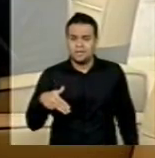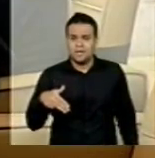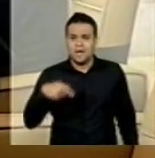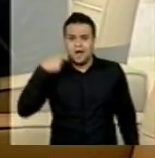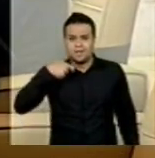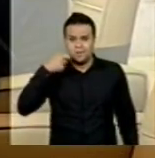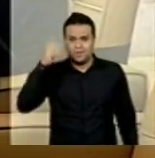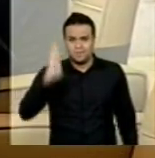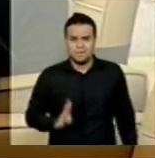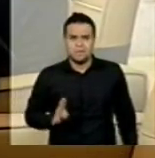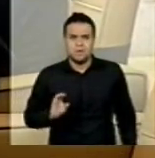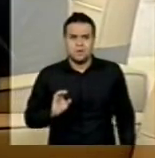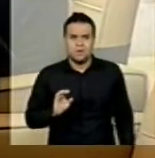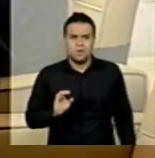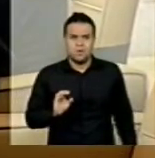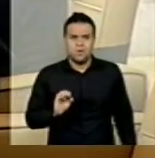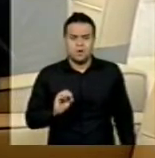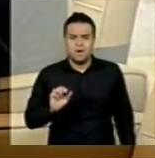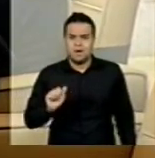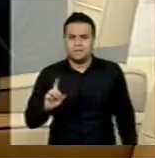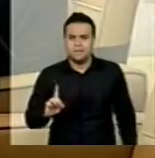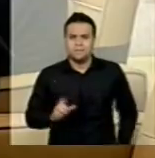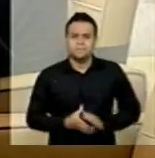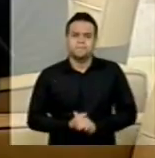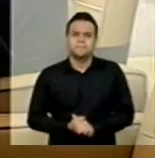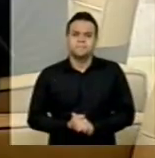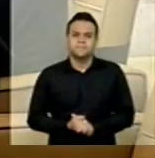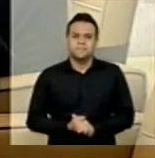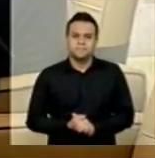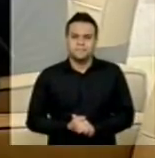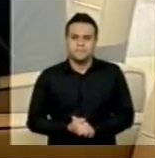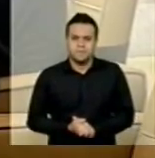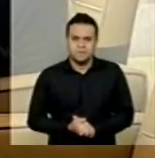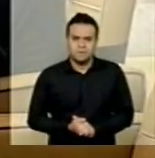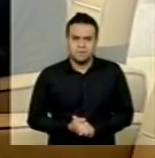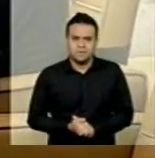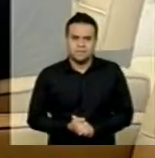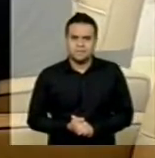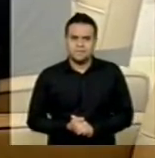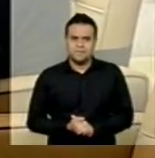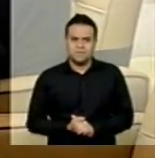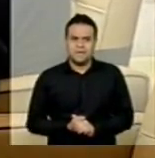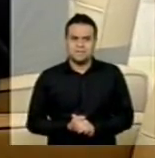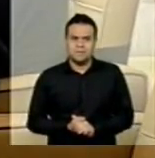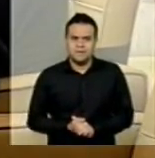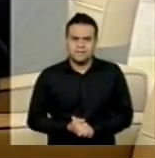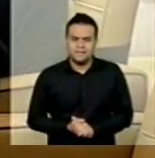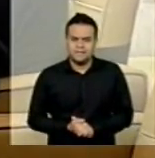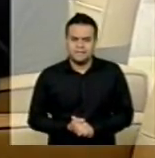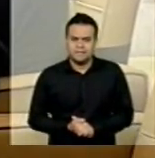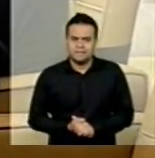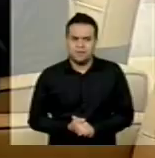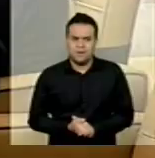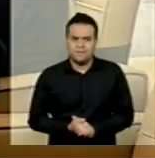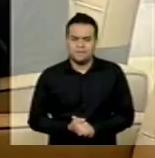citar um dos legitimados de forma linear. Além da Procuradoria-Geral da República,